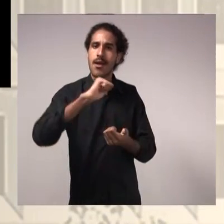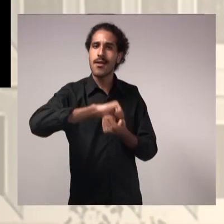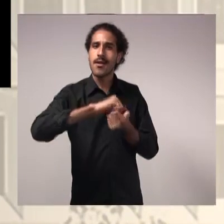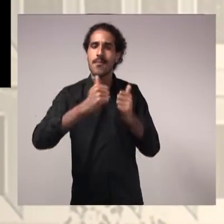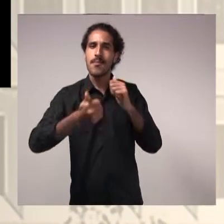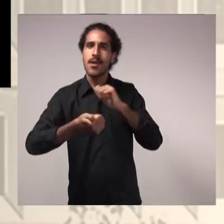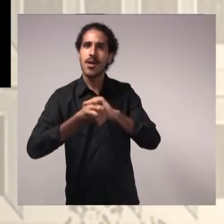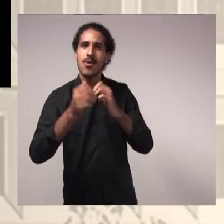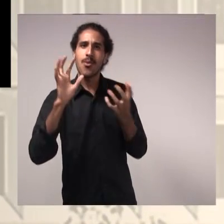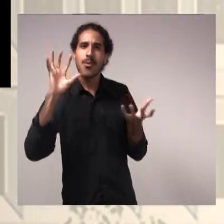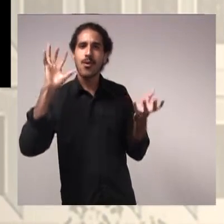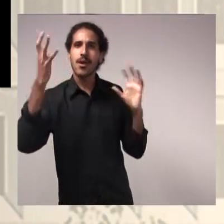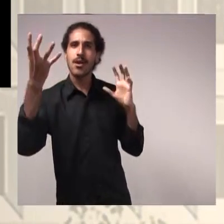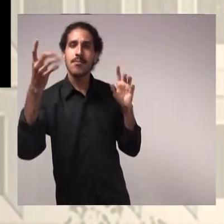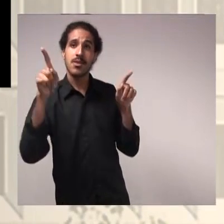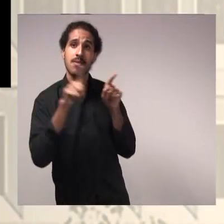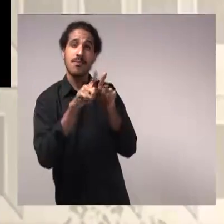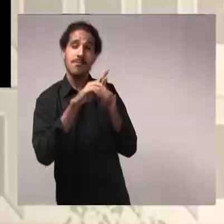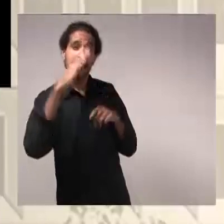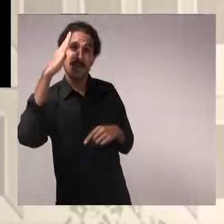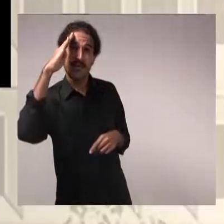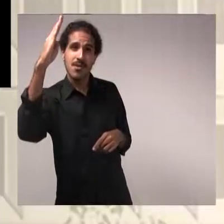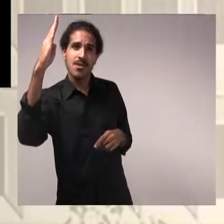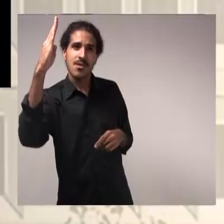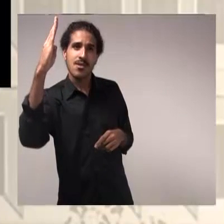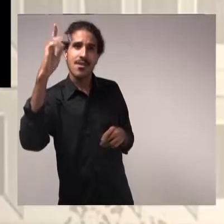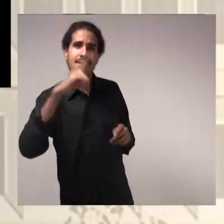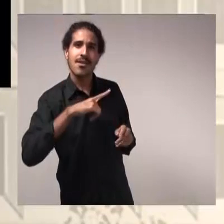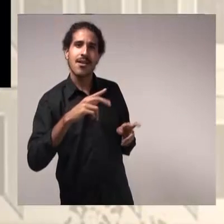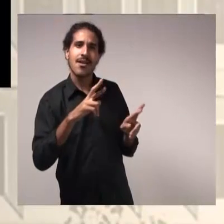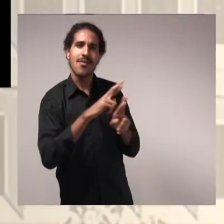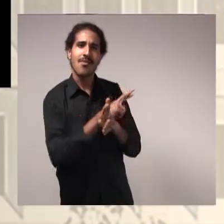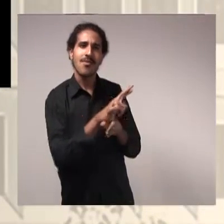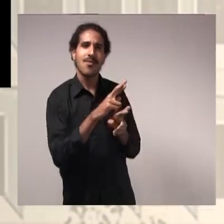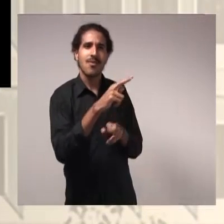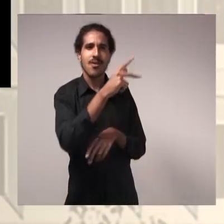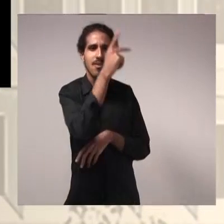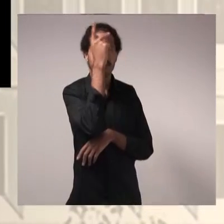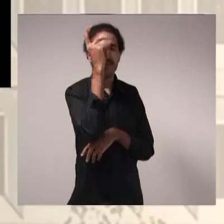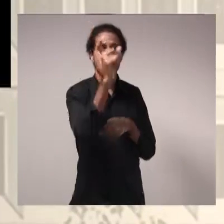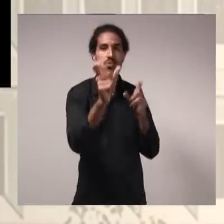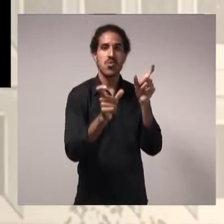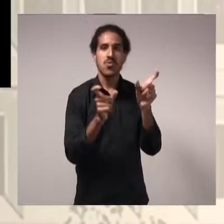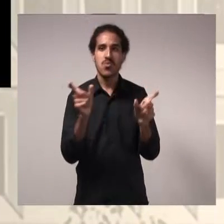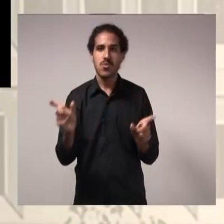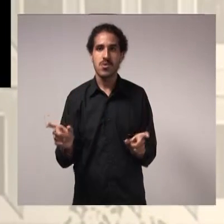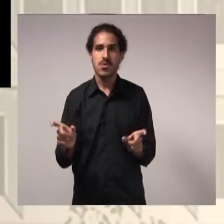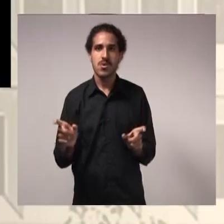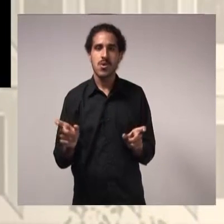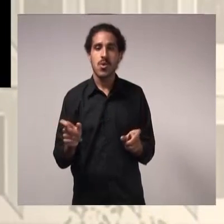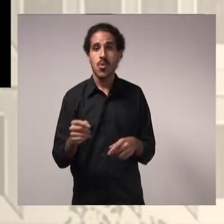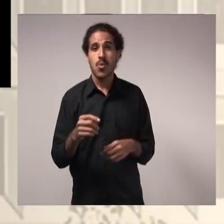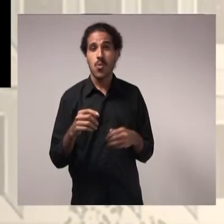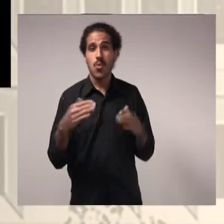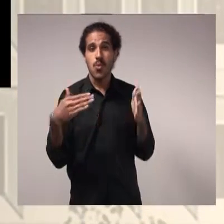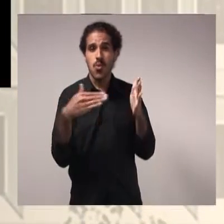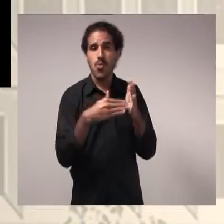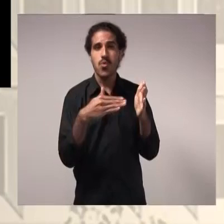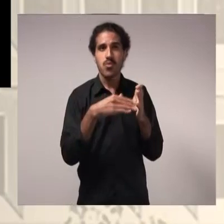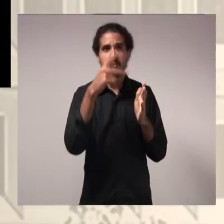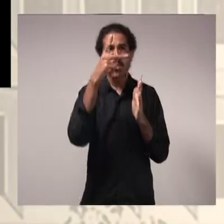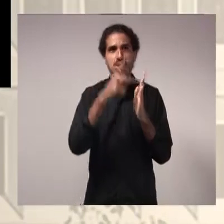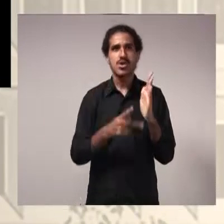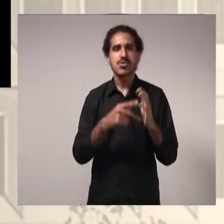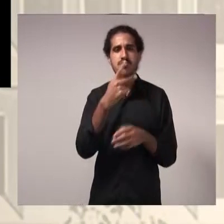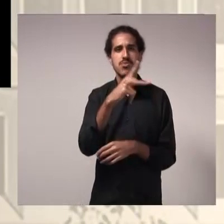ao clima, mas principalmente voltado para as pessoas. Esse foi um dos últimos grandes projetos